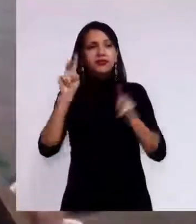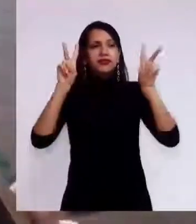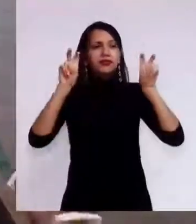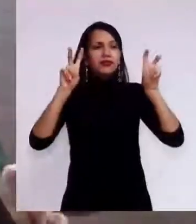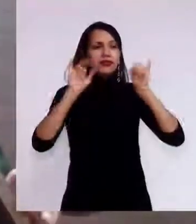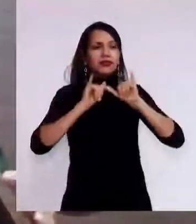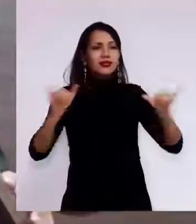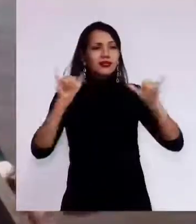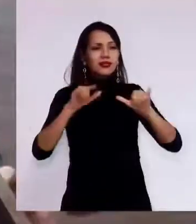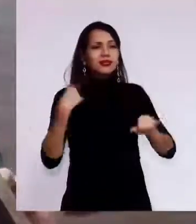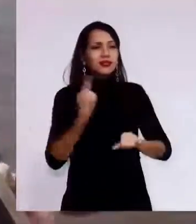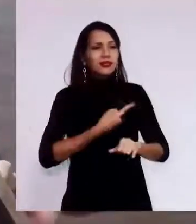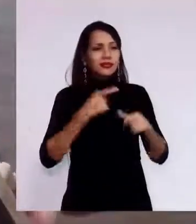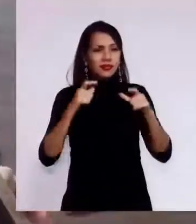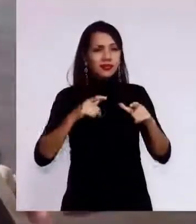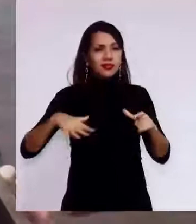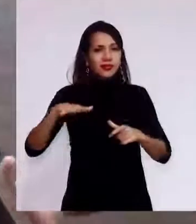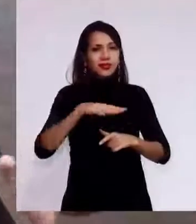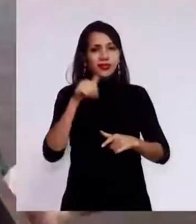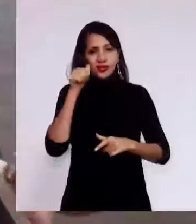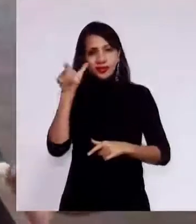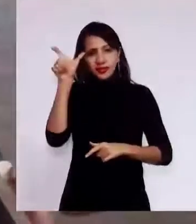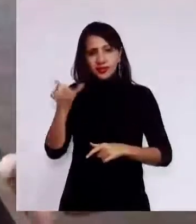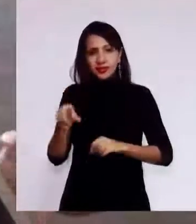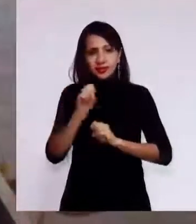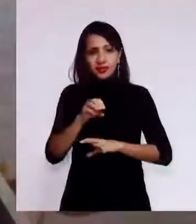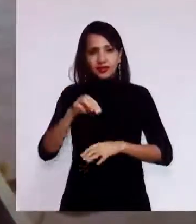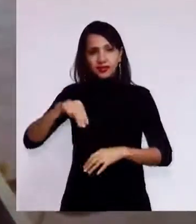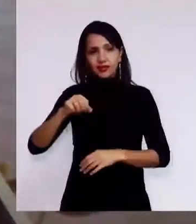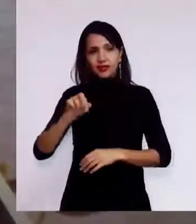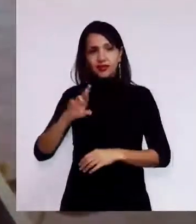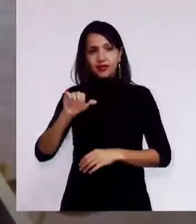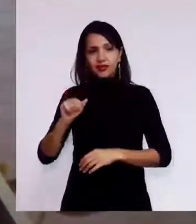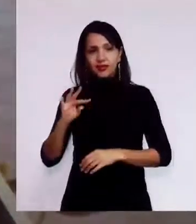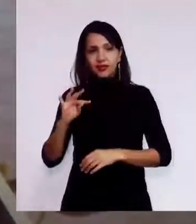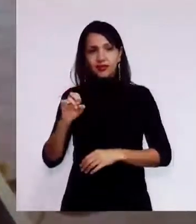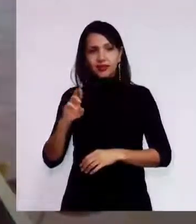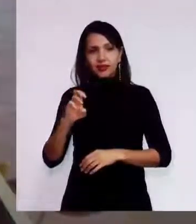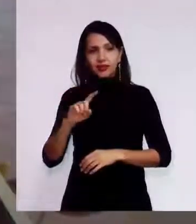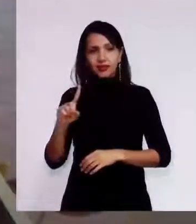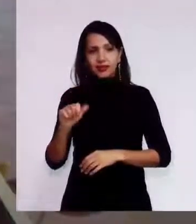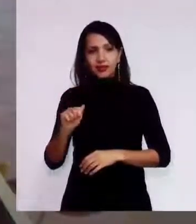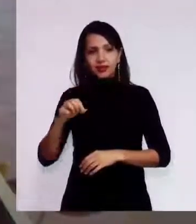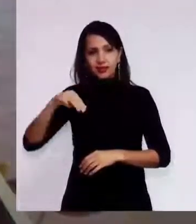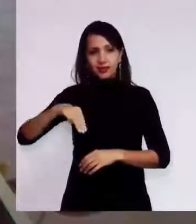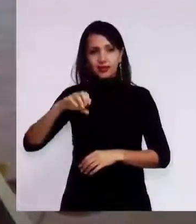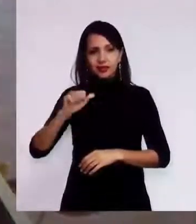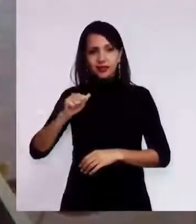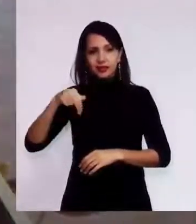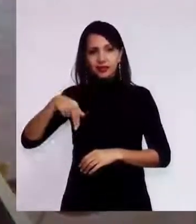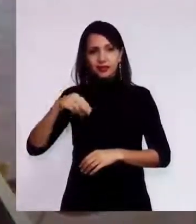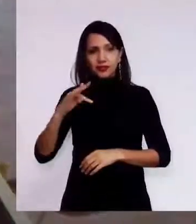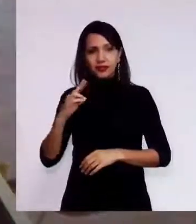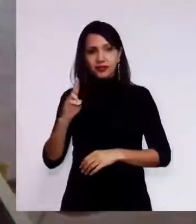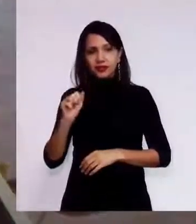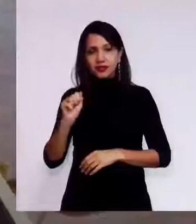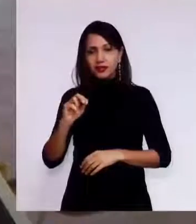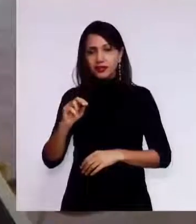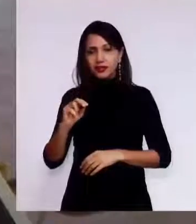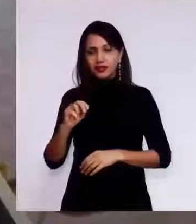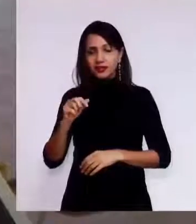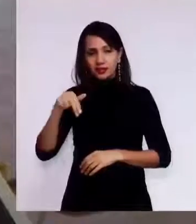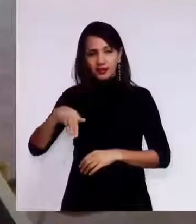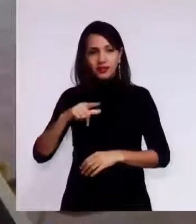esse manifesto na nossa região. É uma educadora chamada Maria Tereza Egler Mantuan. está na